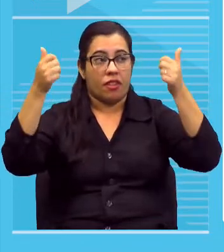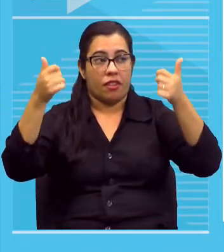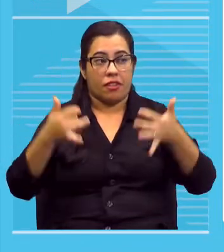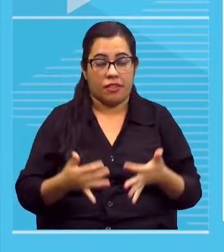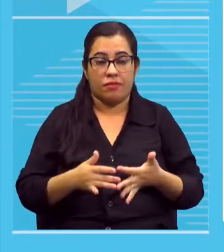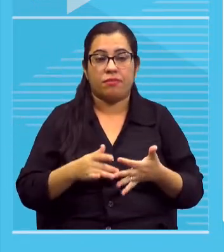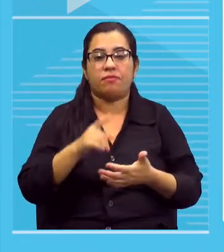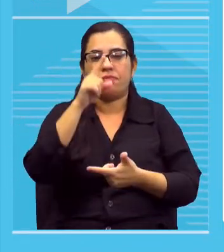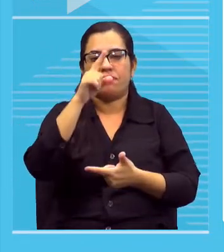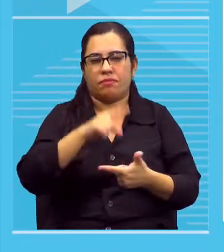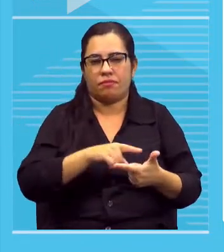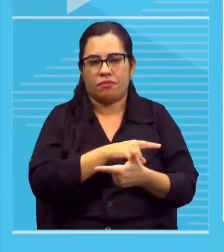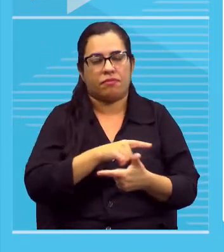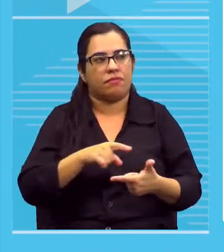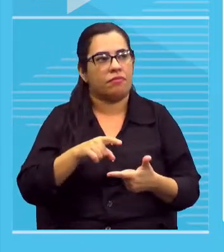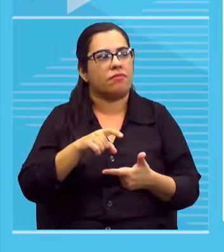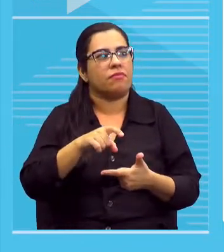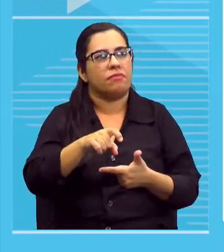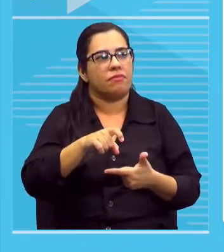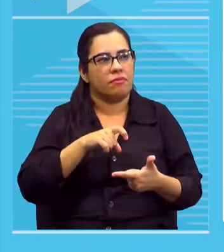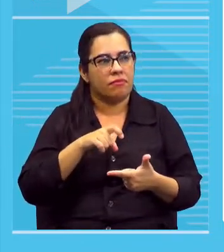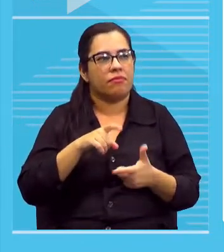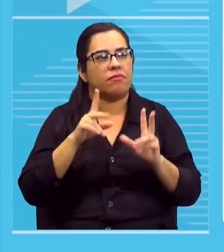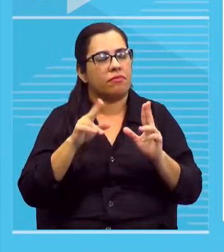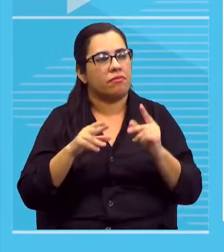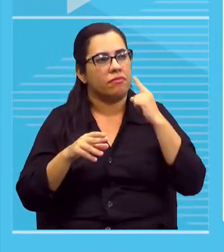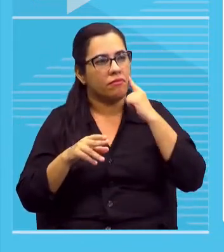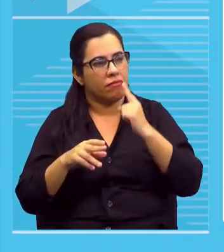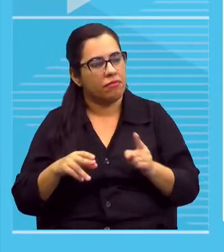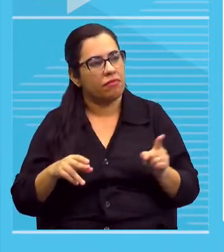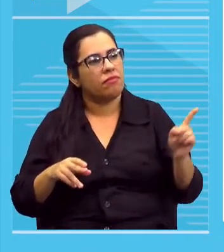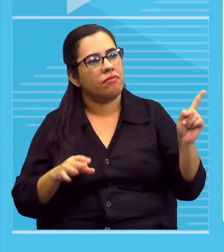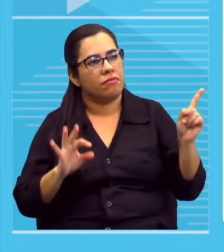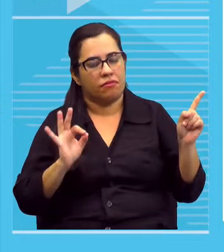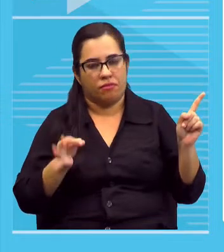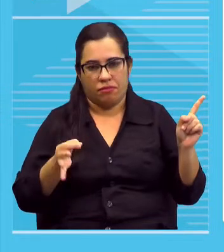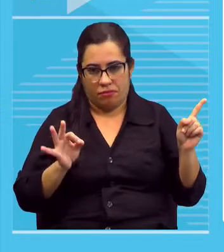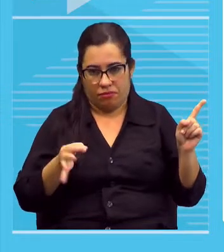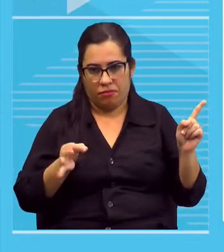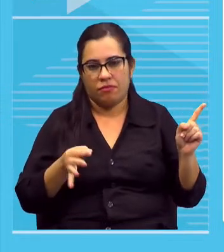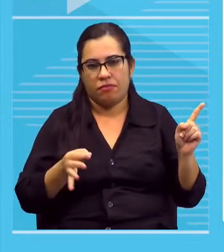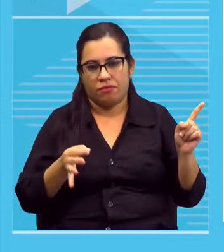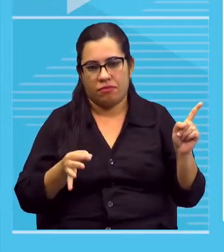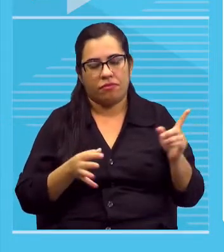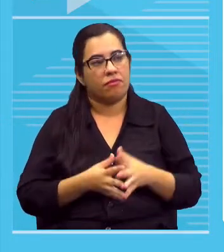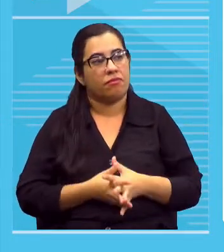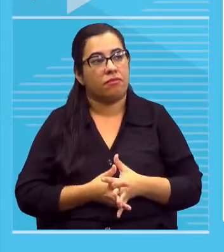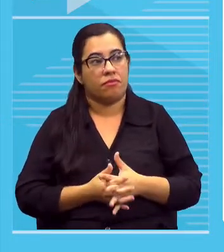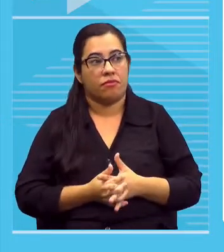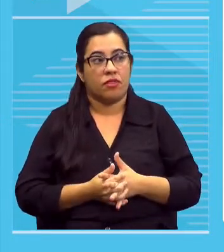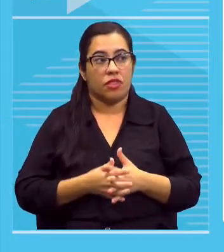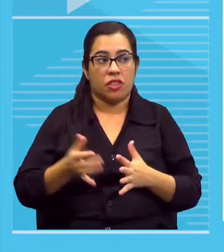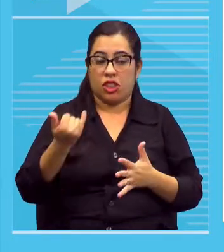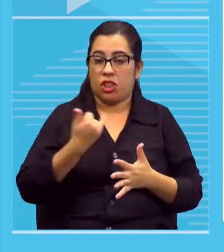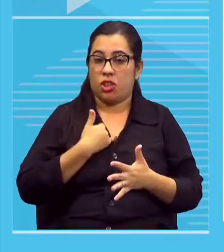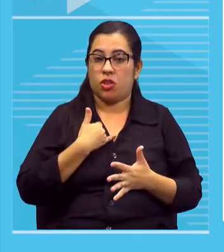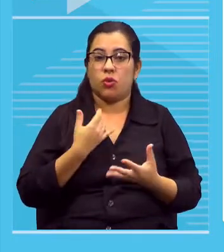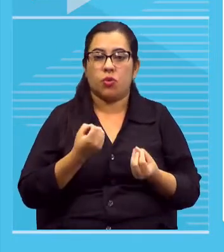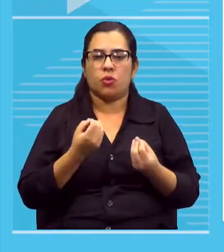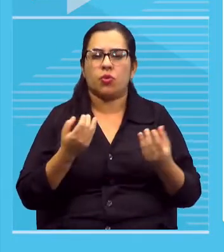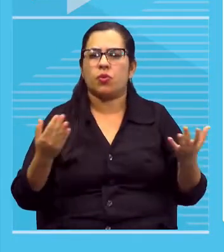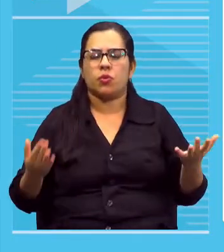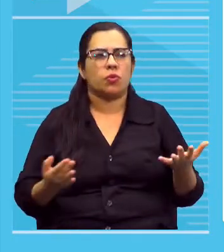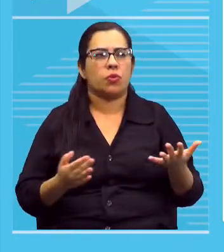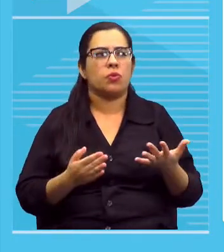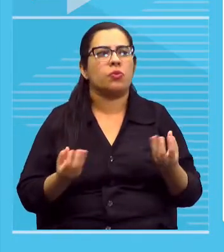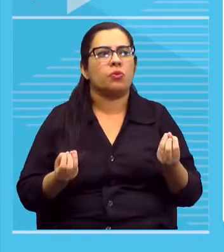seio de X né seno de x = raiz de 2 sobre 2 ele não me disse que ângulo é esse serviço